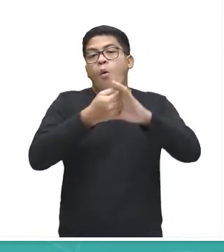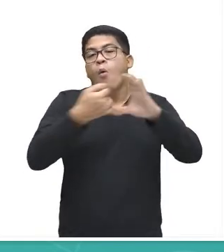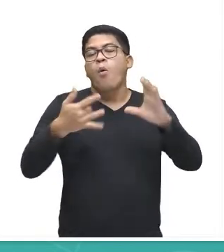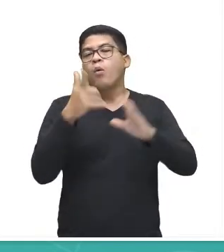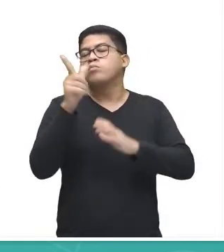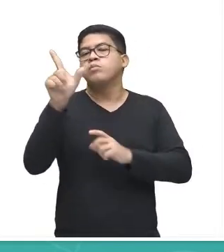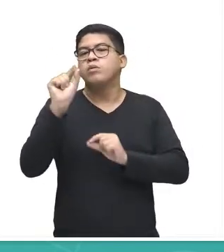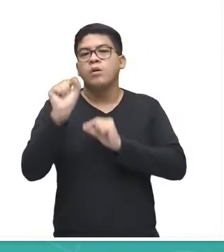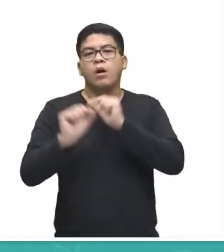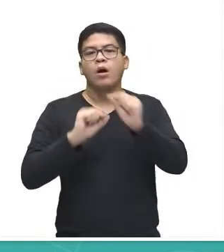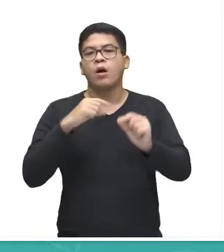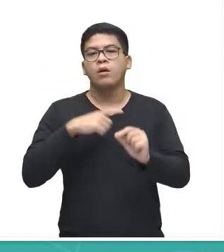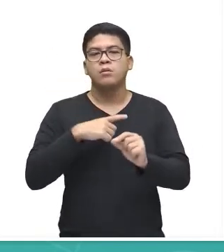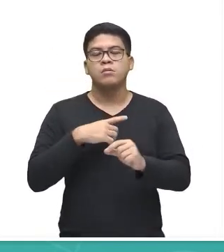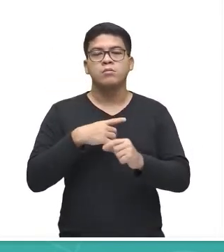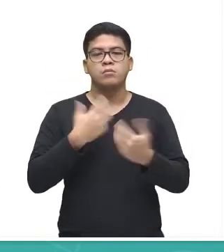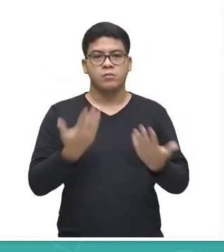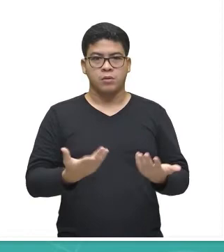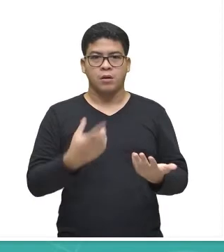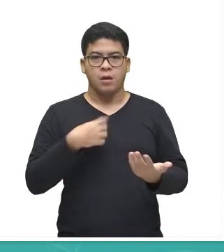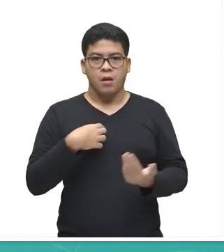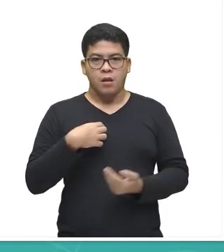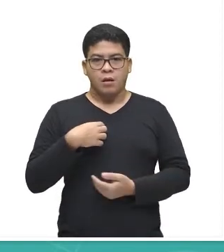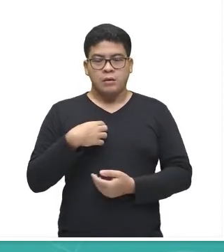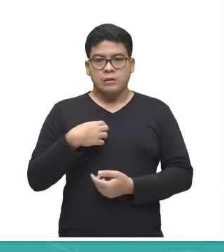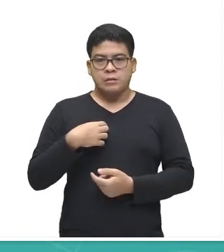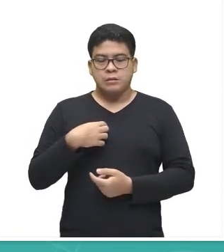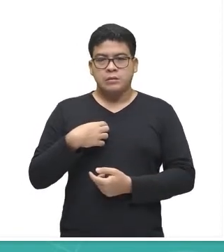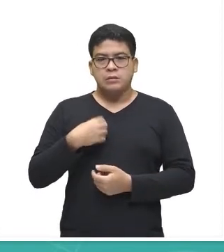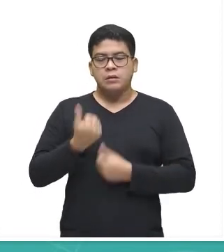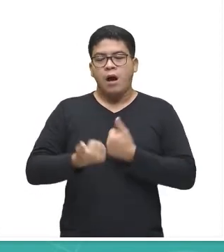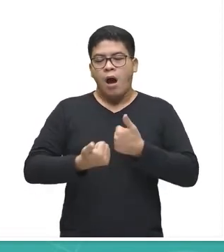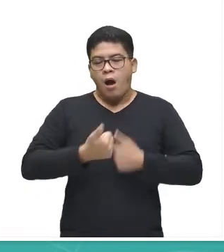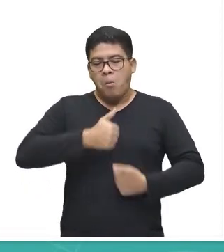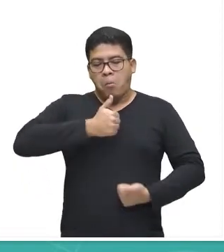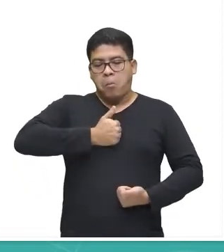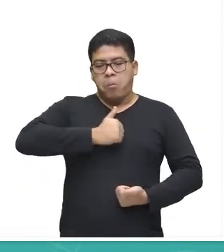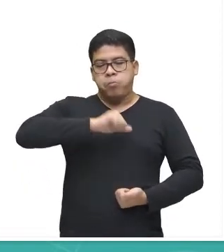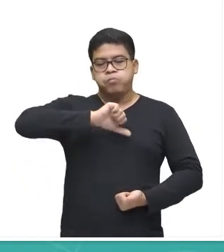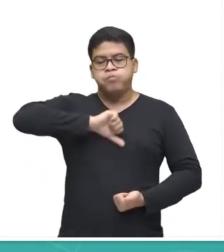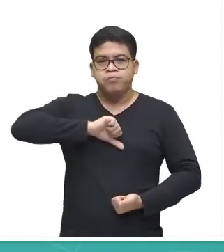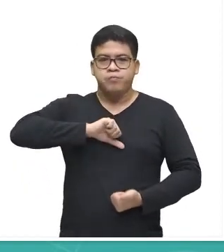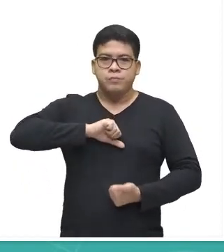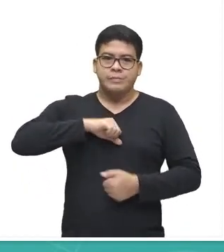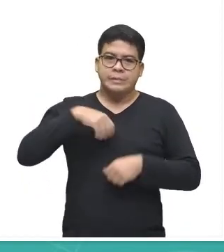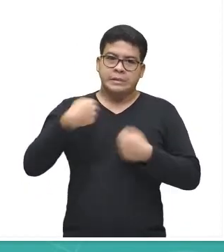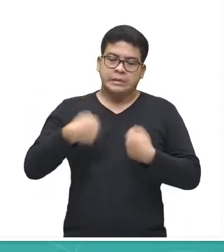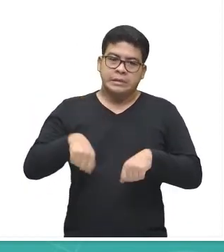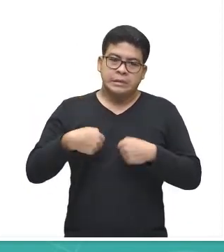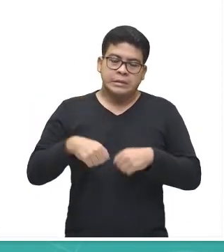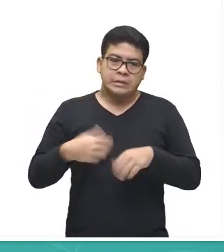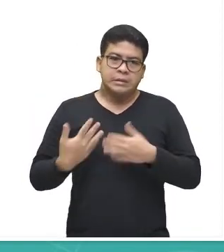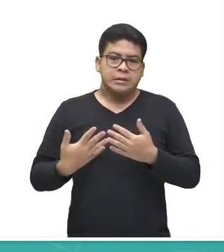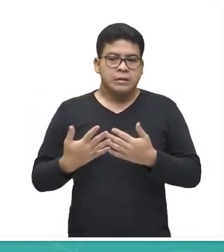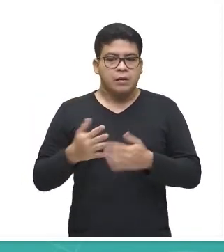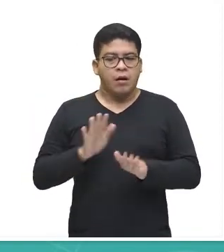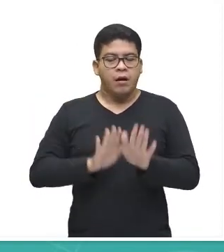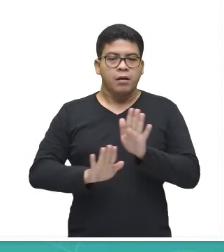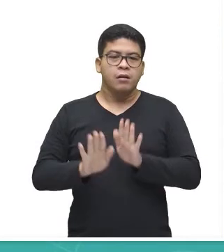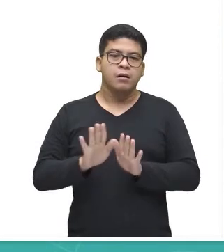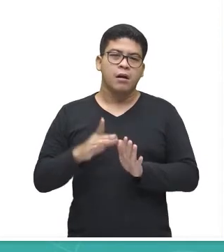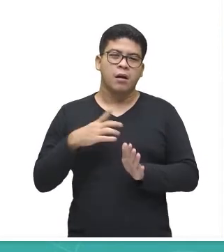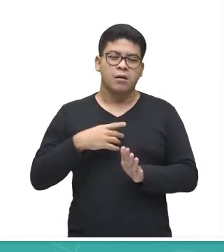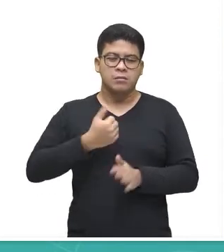que é a instabilidade emocional. Toda essa onda de sensação dos adolescentes, essa profunda